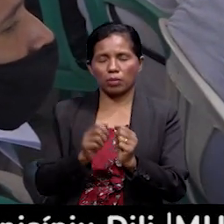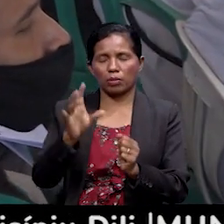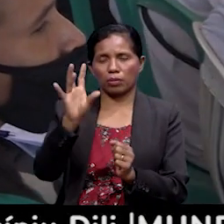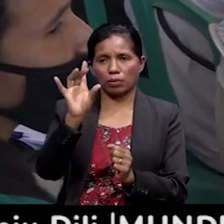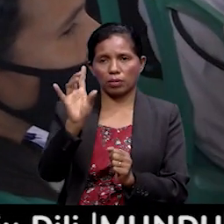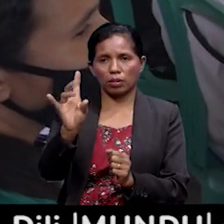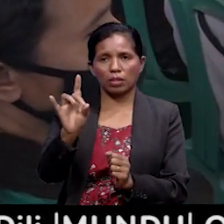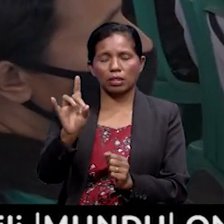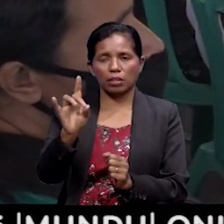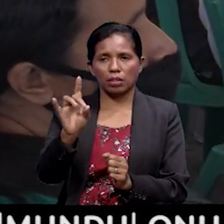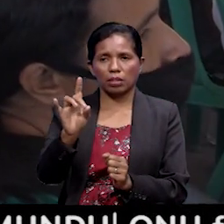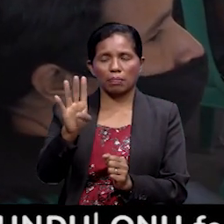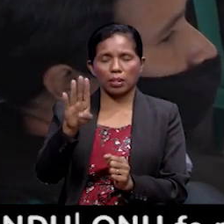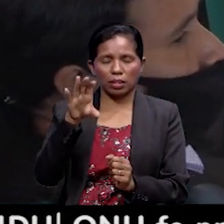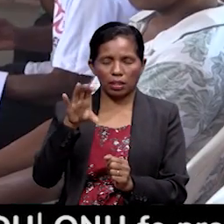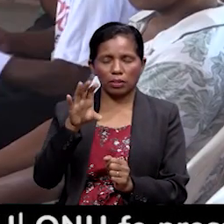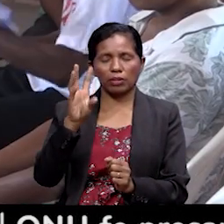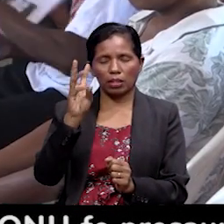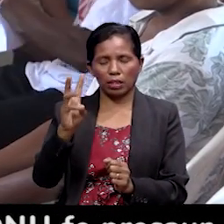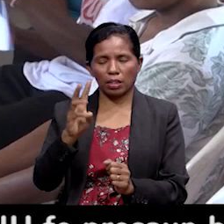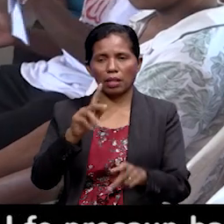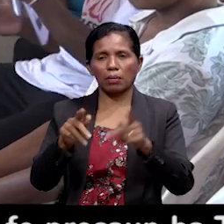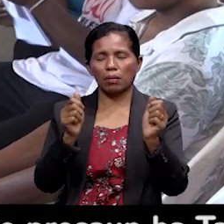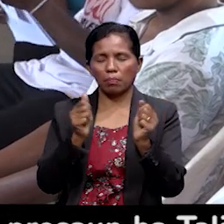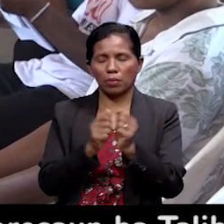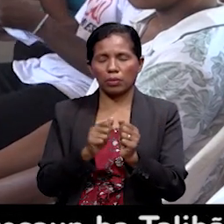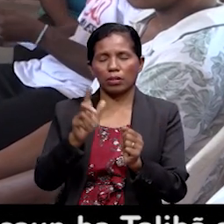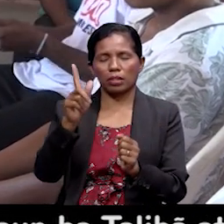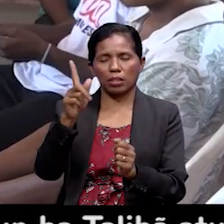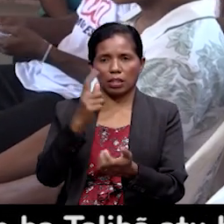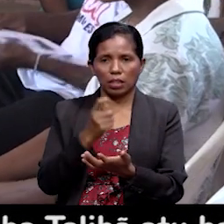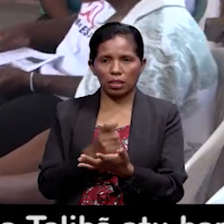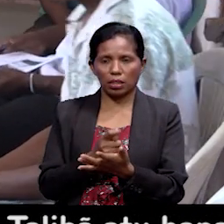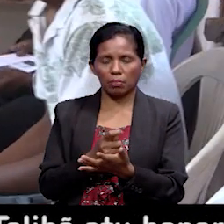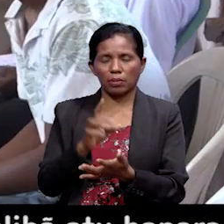total populasaun rihun ida atus nen sianulu. Elugayu Zemen.